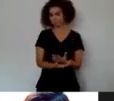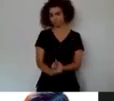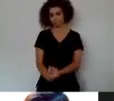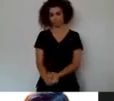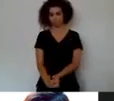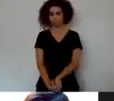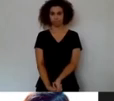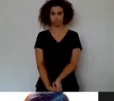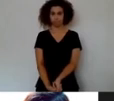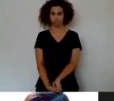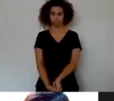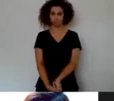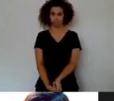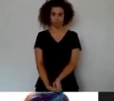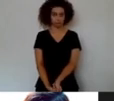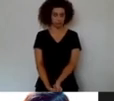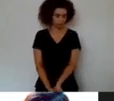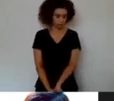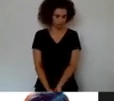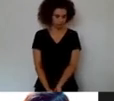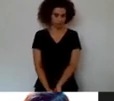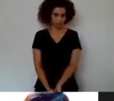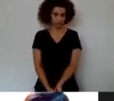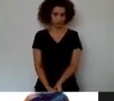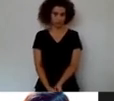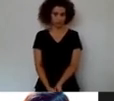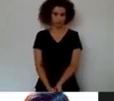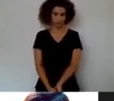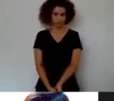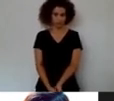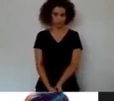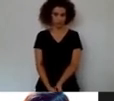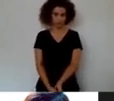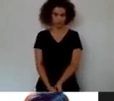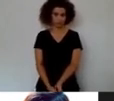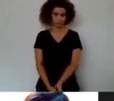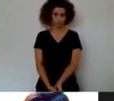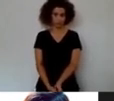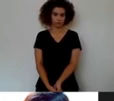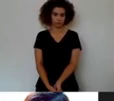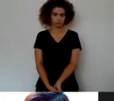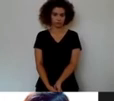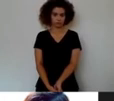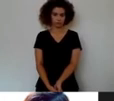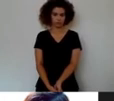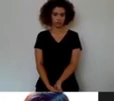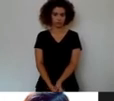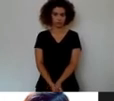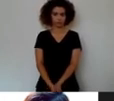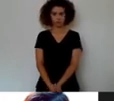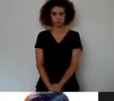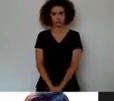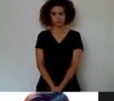É talvez de ponto A. Só que, assim, o quanto é problemático, né, essa